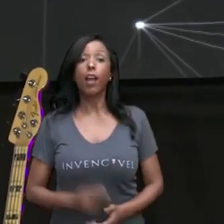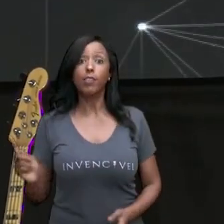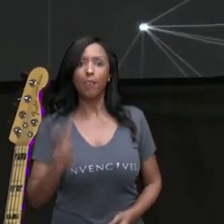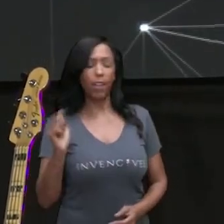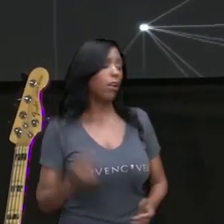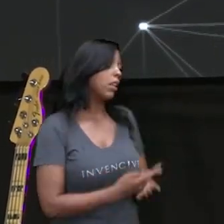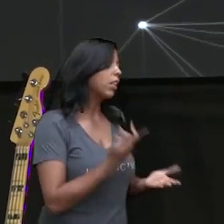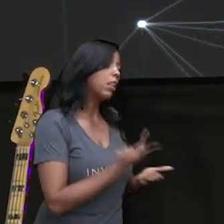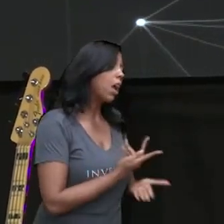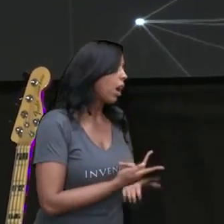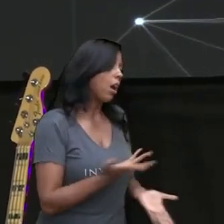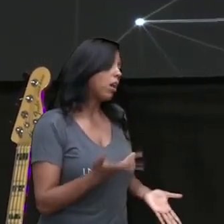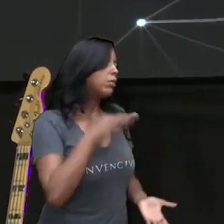aqui.